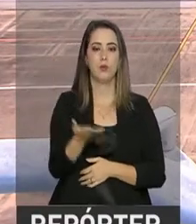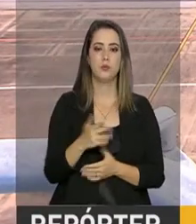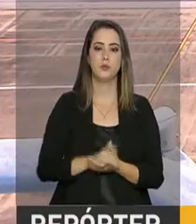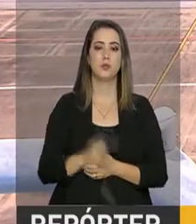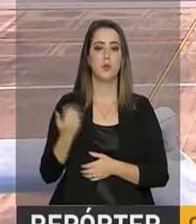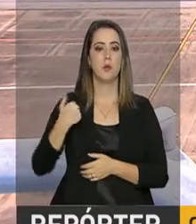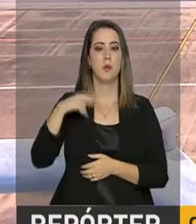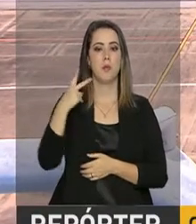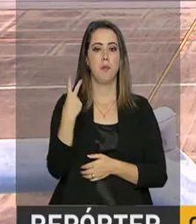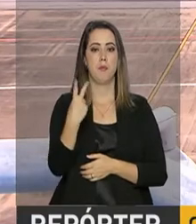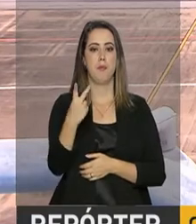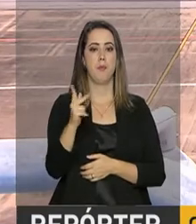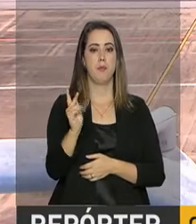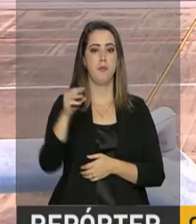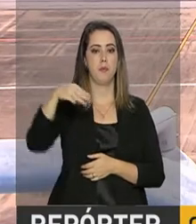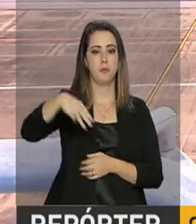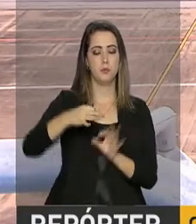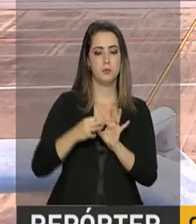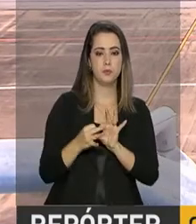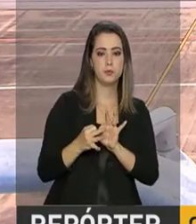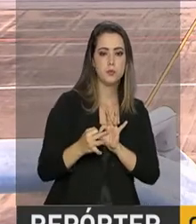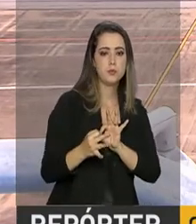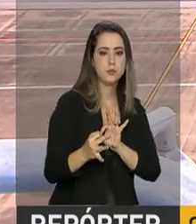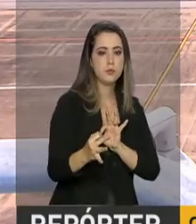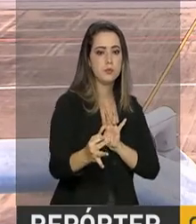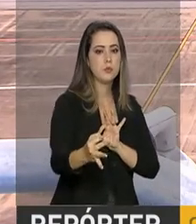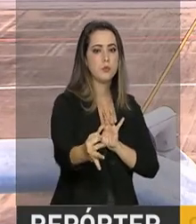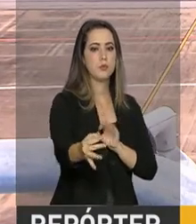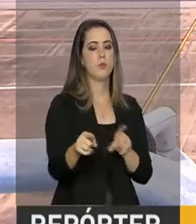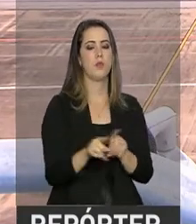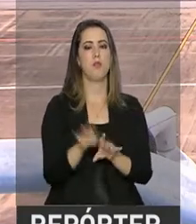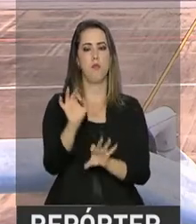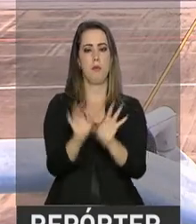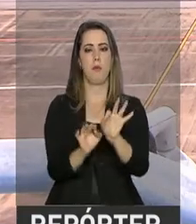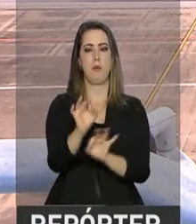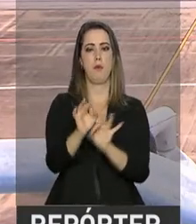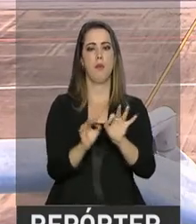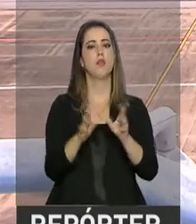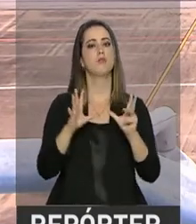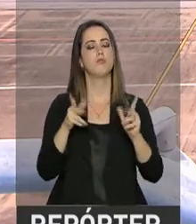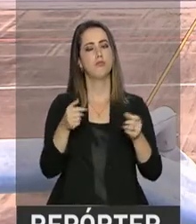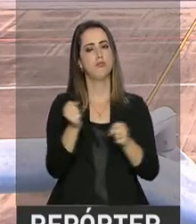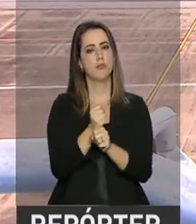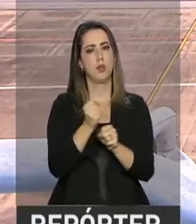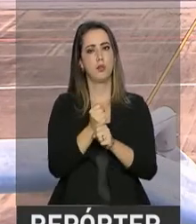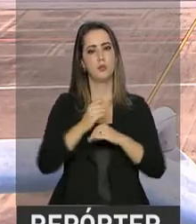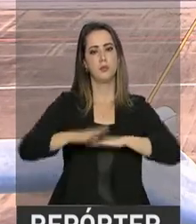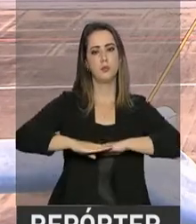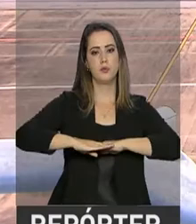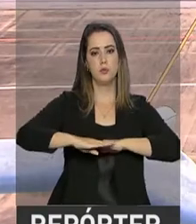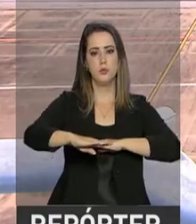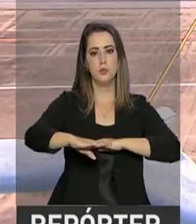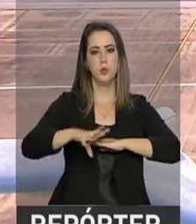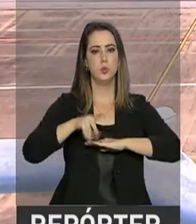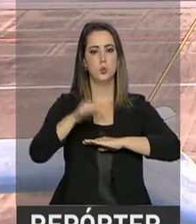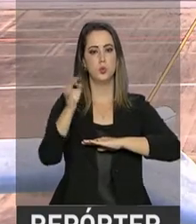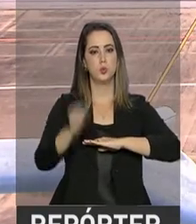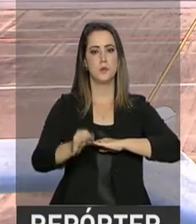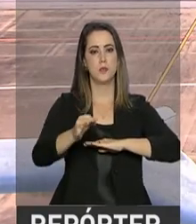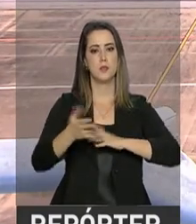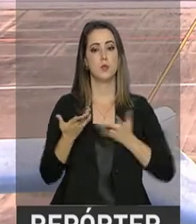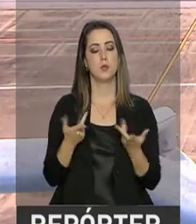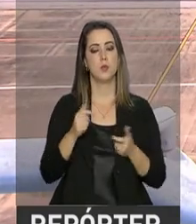2 quilômetros de extensão, a pista de pousos e decolagens também recebeu investimentos. Toda a pavimentação foi refeita.